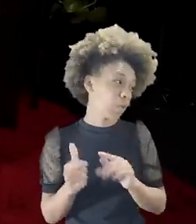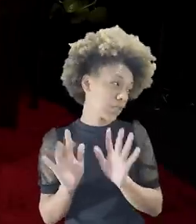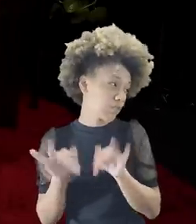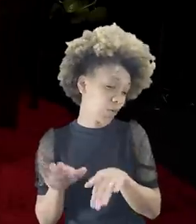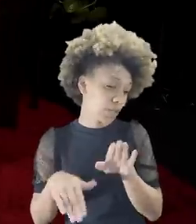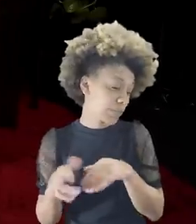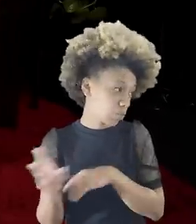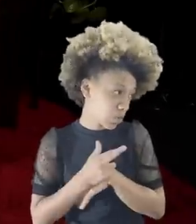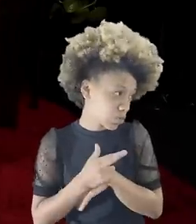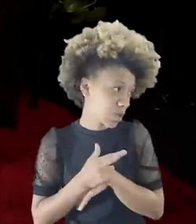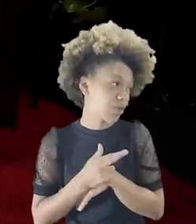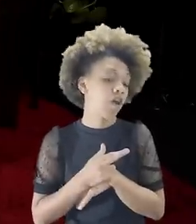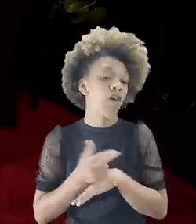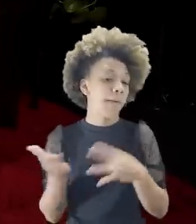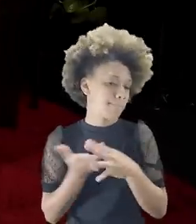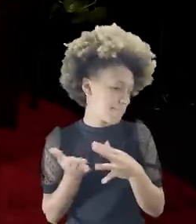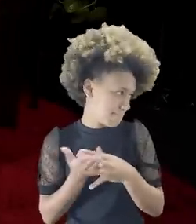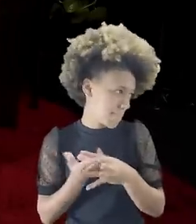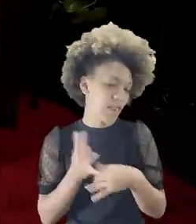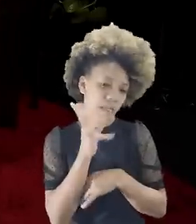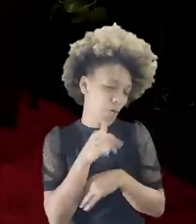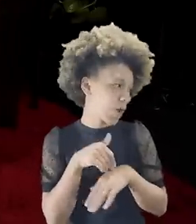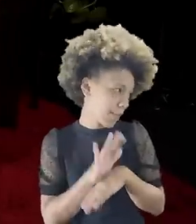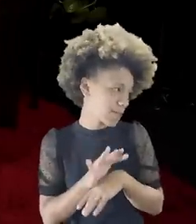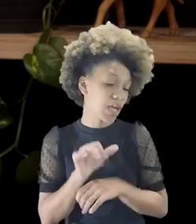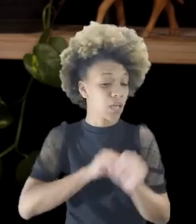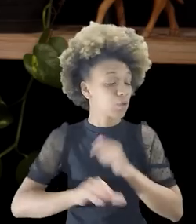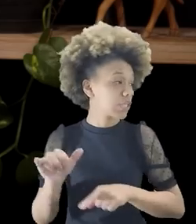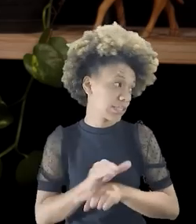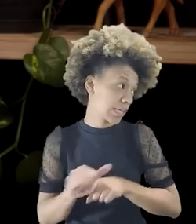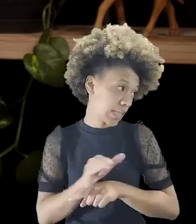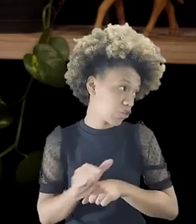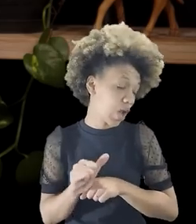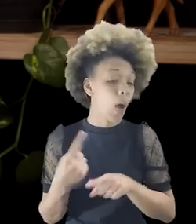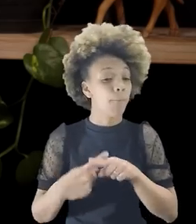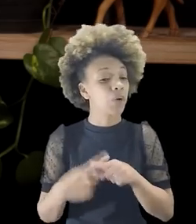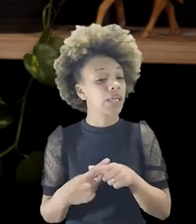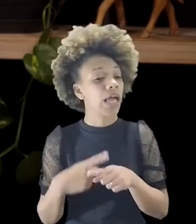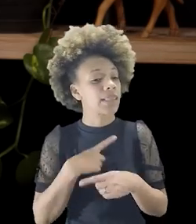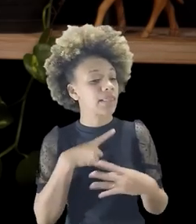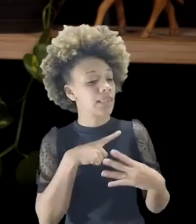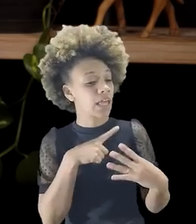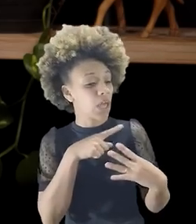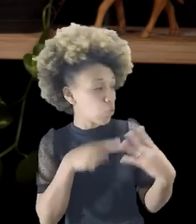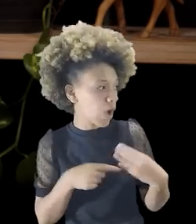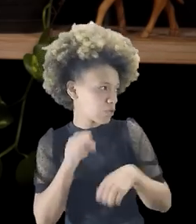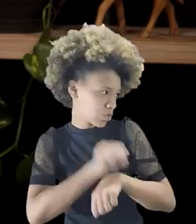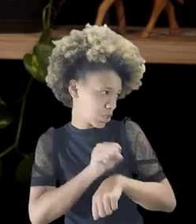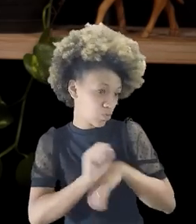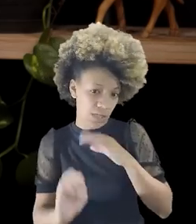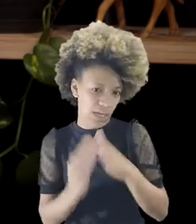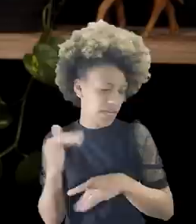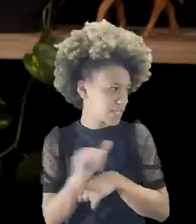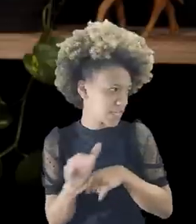dependendo do resultado vai pausando mais vai demorando um pouquinho mais né E isso muda a estratégia toda do jogo porque o cara tem quatro segundos ele cria uma